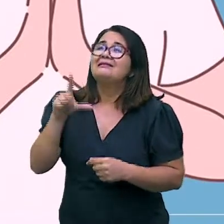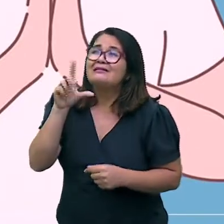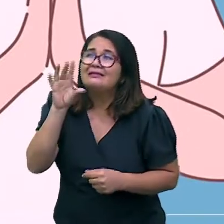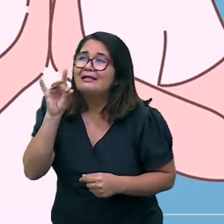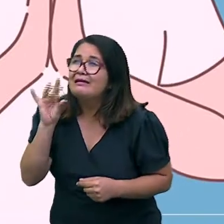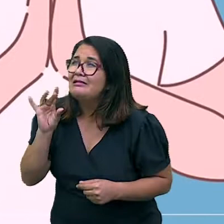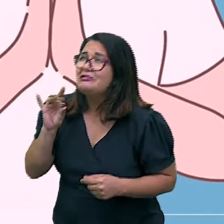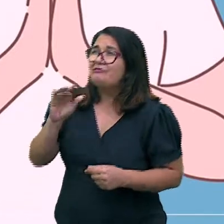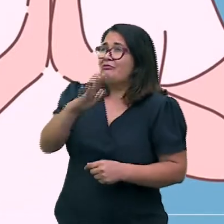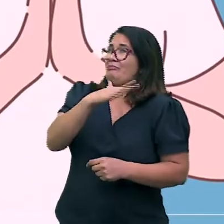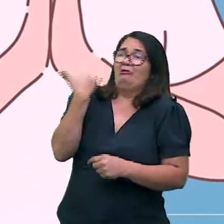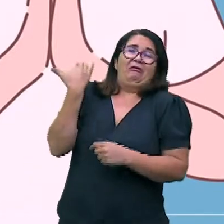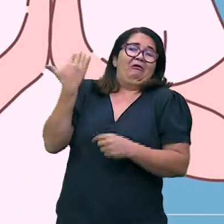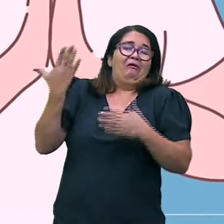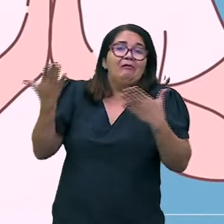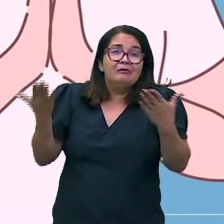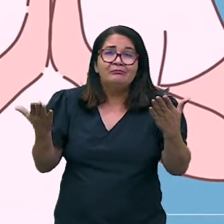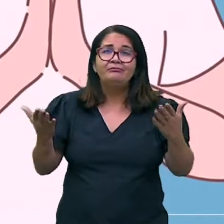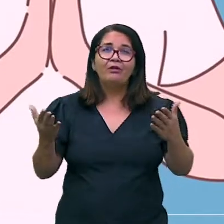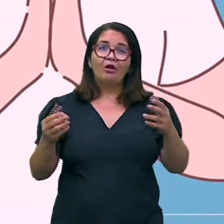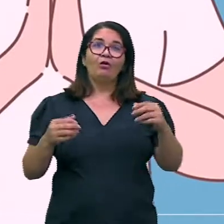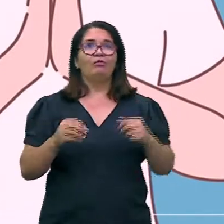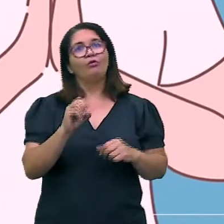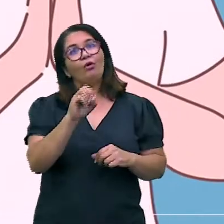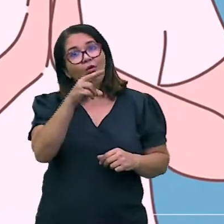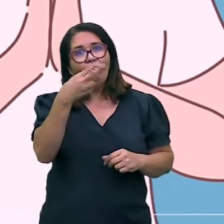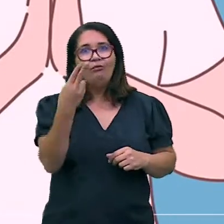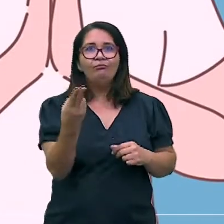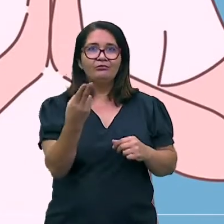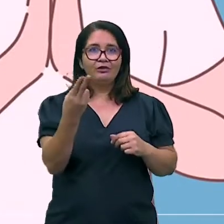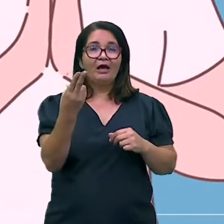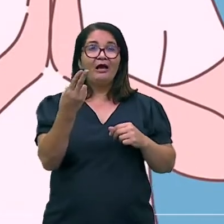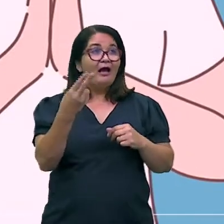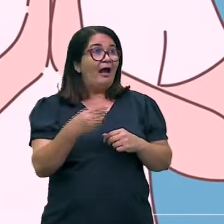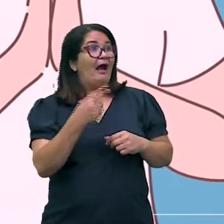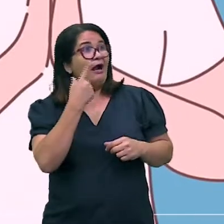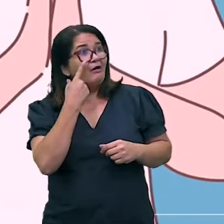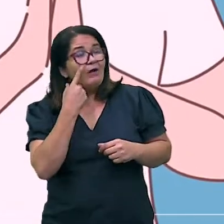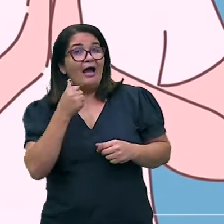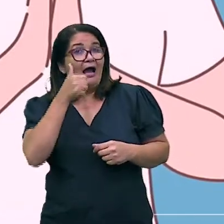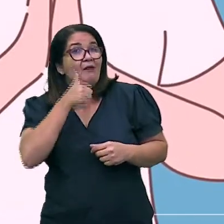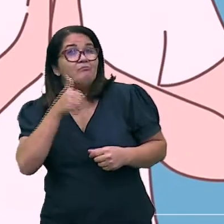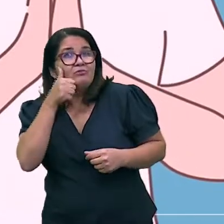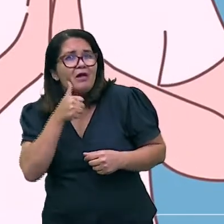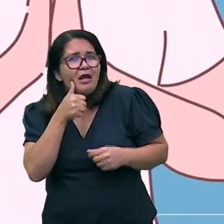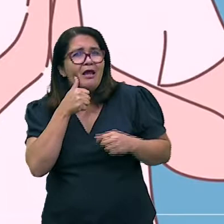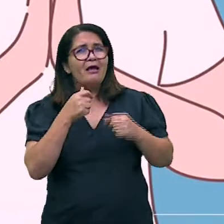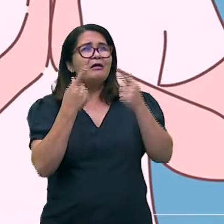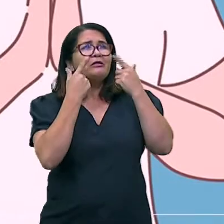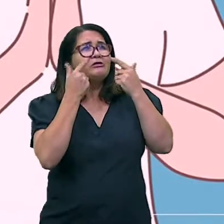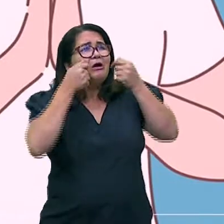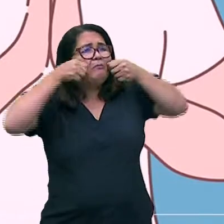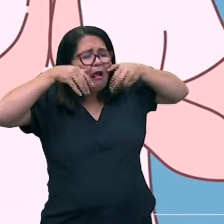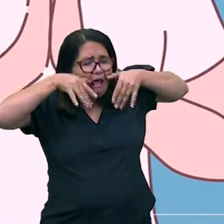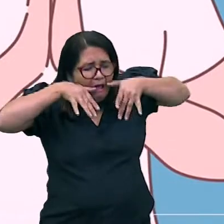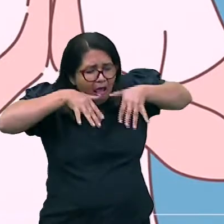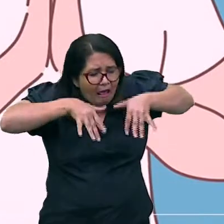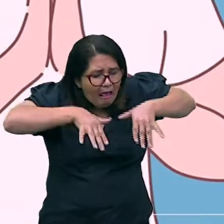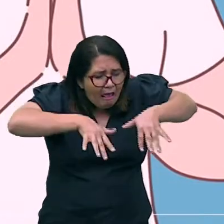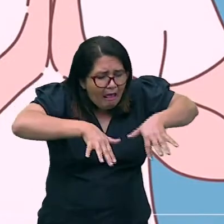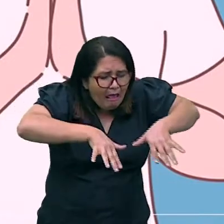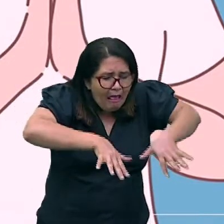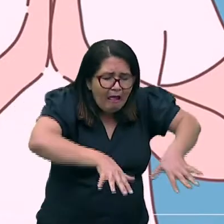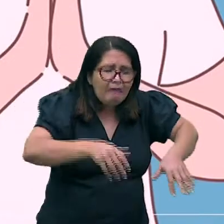ninguém morre assim facilmente de sede. E nenhuma pessoa pode chorar rios de lágrimas. Isso